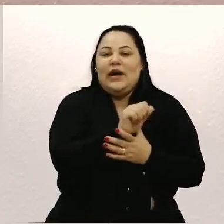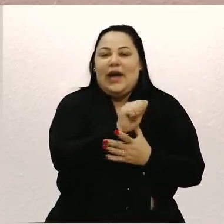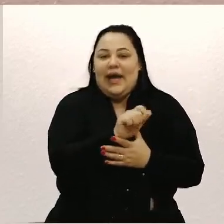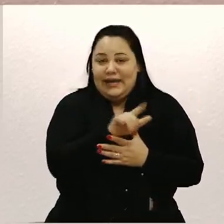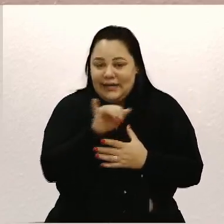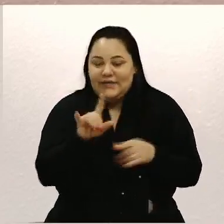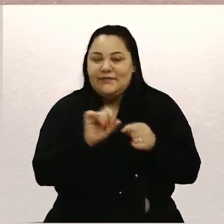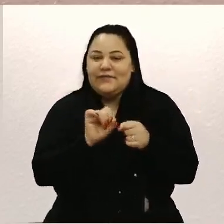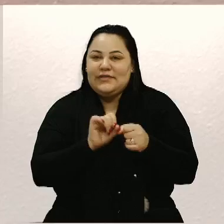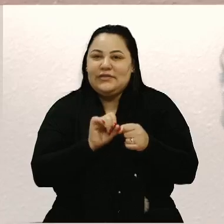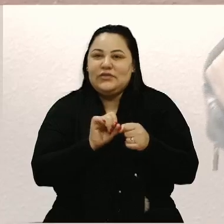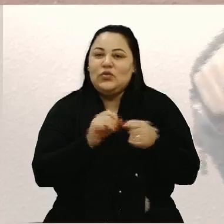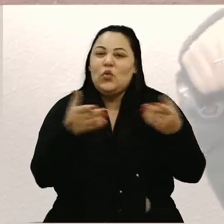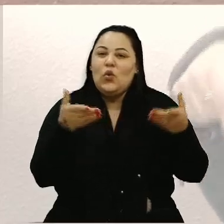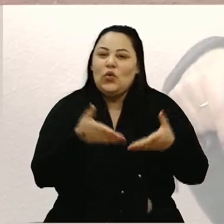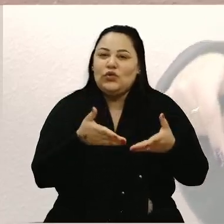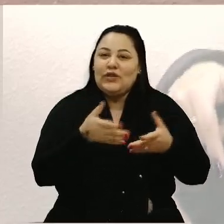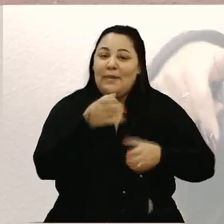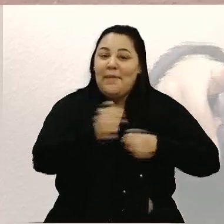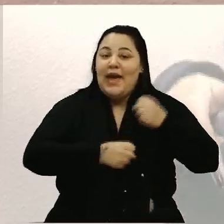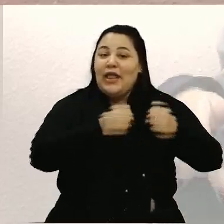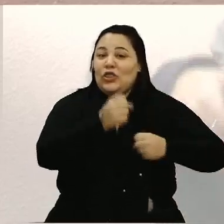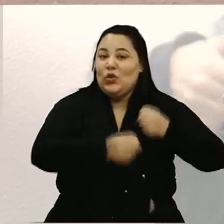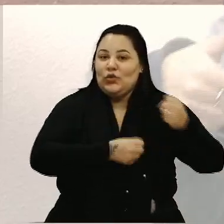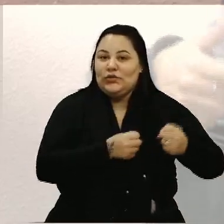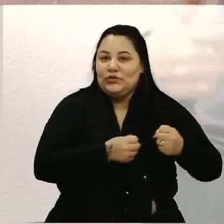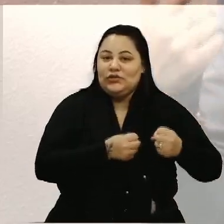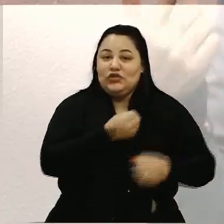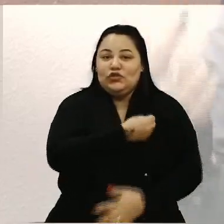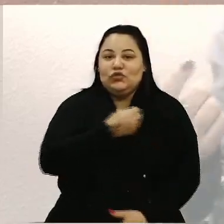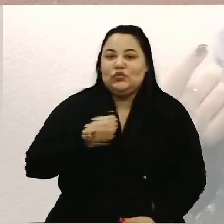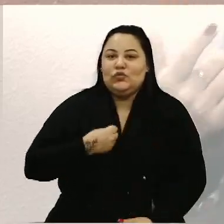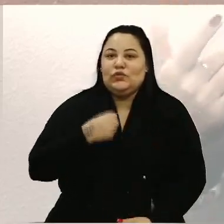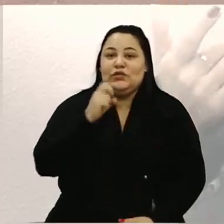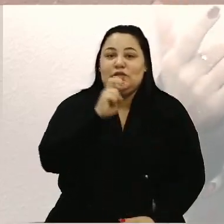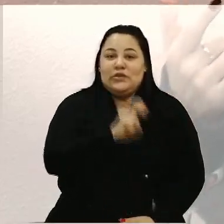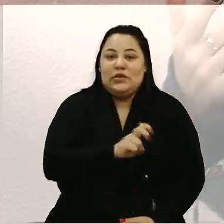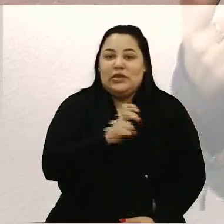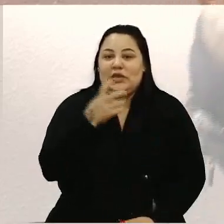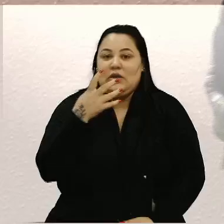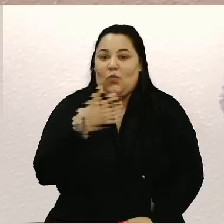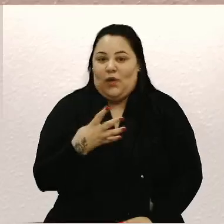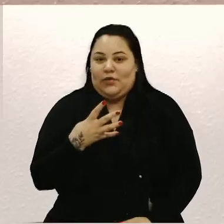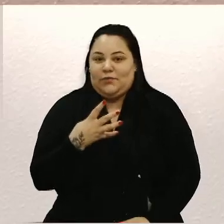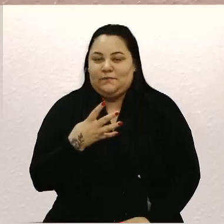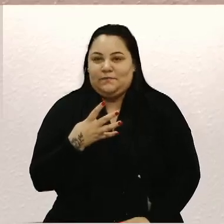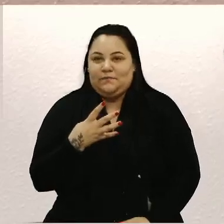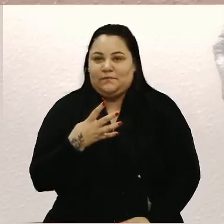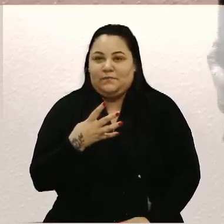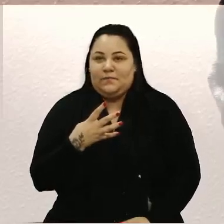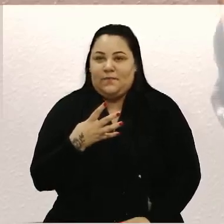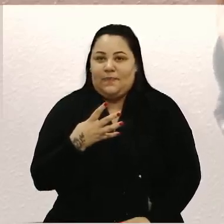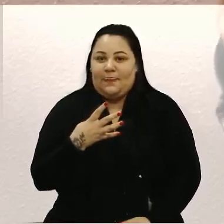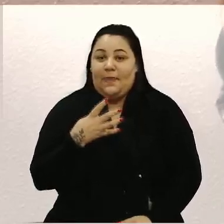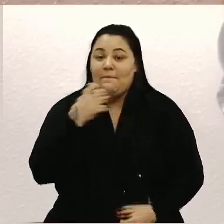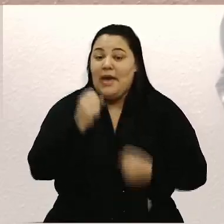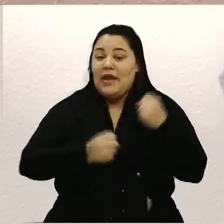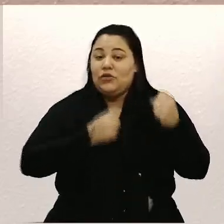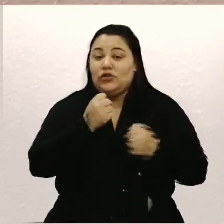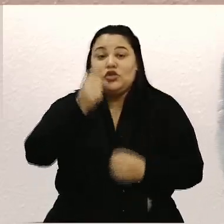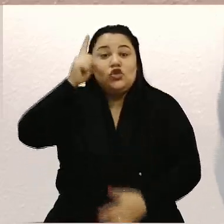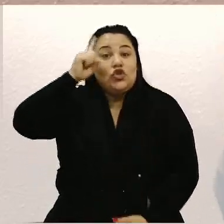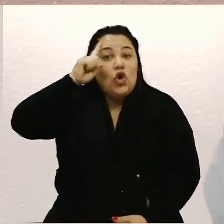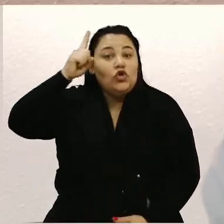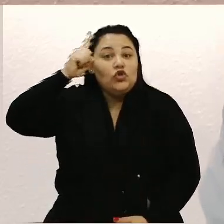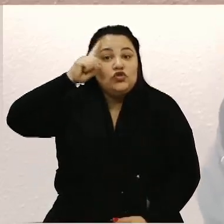hoje a maratona de número 54, maratonas diárias.